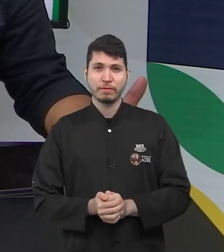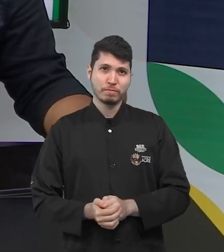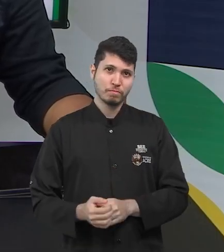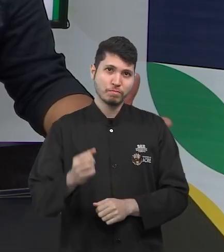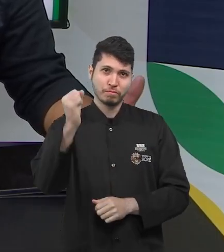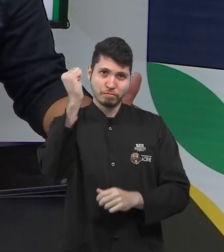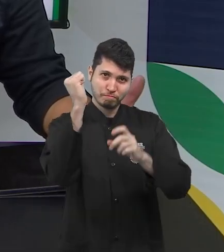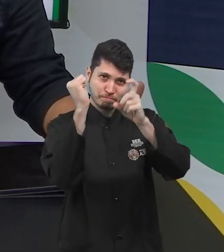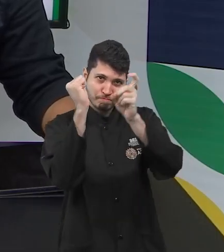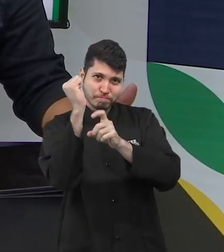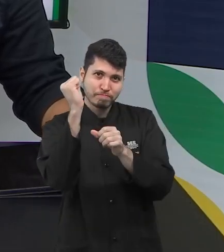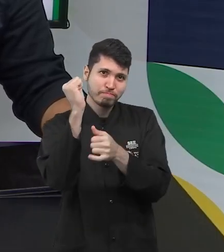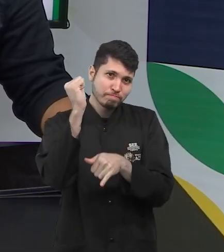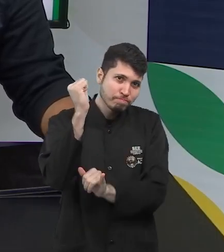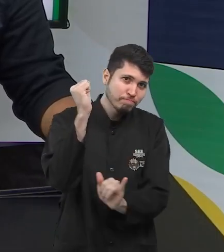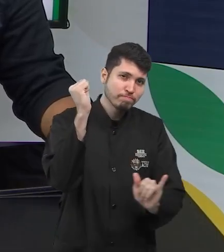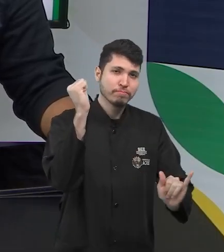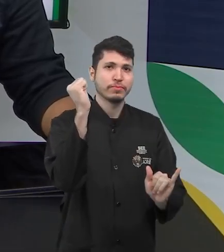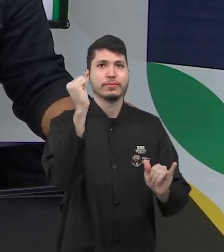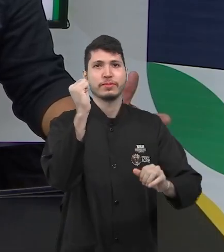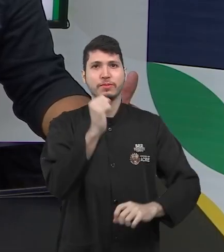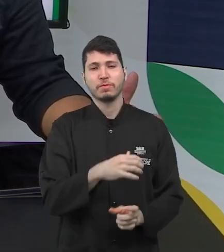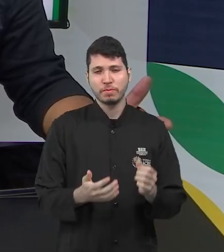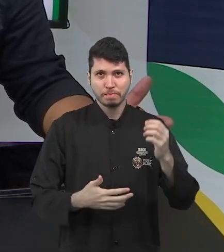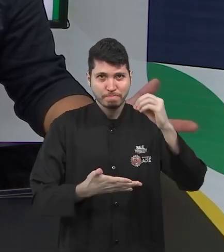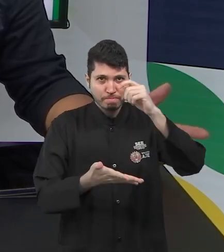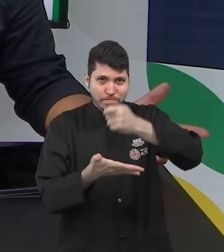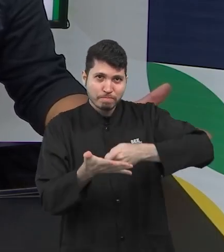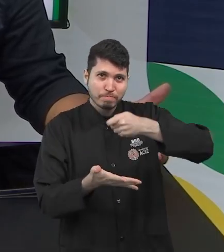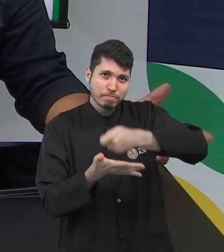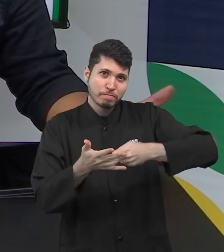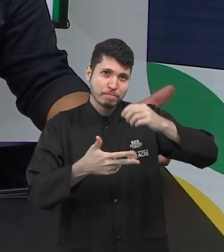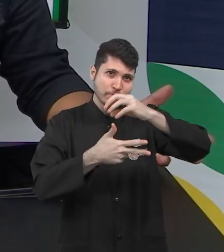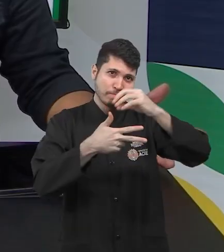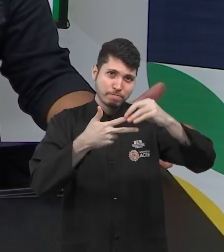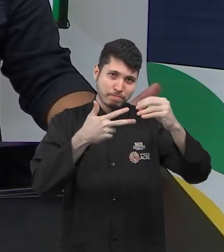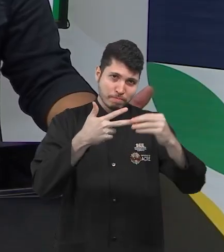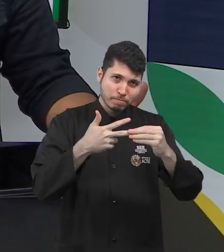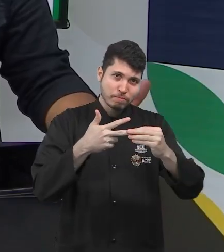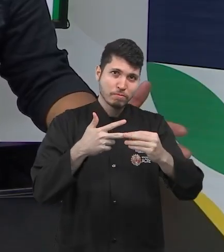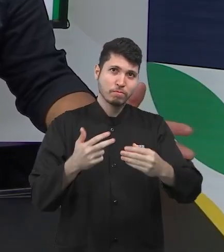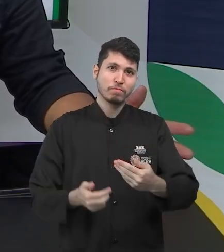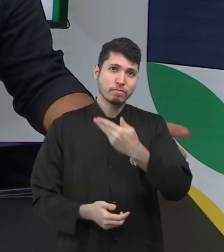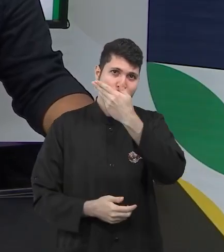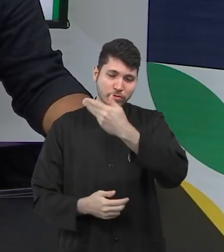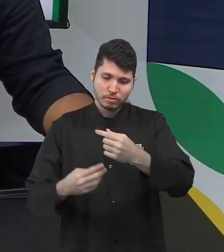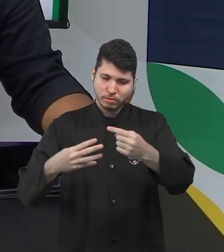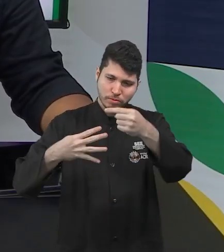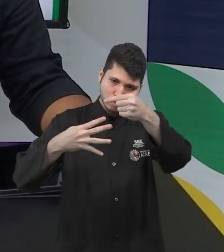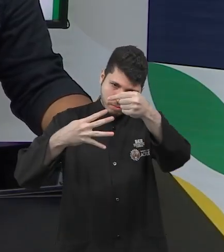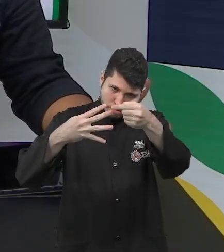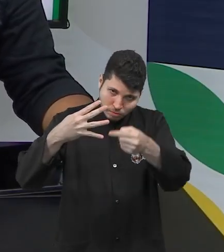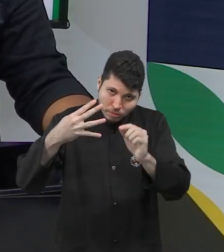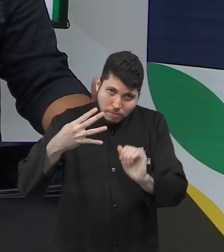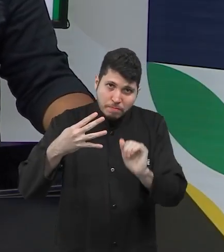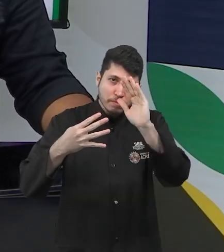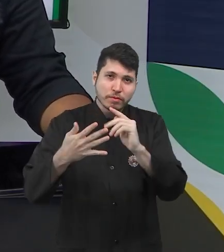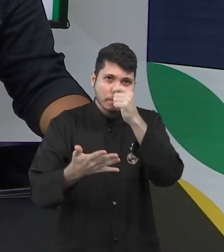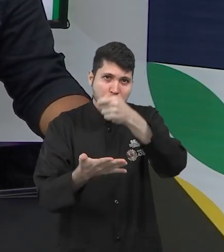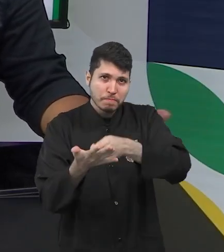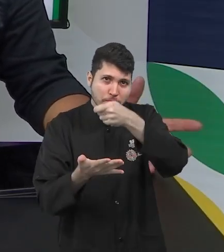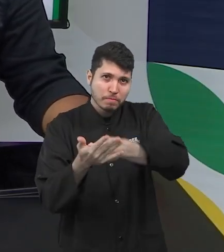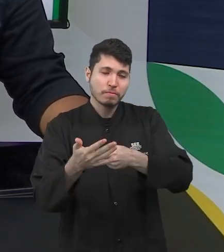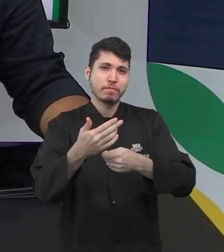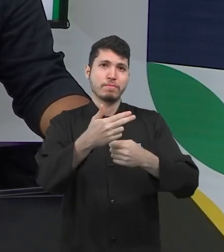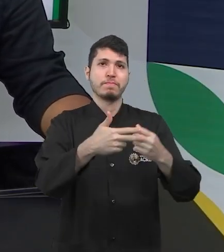uma maneira que o Enem vai estar cobrando de você, tá bom? Lembrando que nós temos aí o top 4 com as questões que mais caem no Enem e a função do segundo grau está